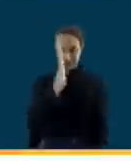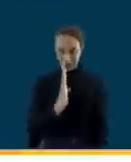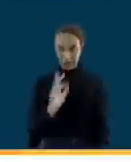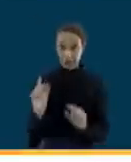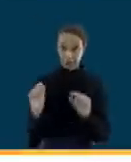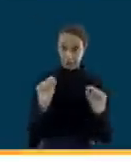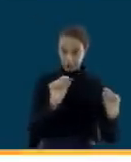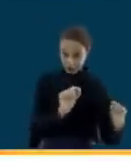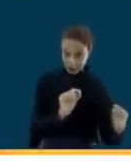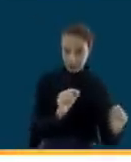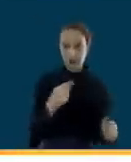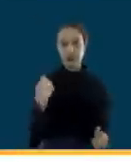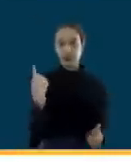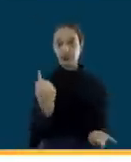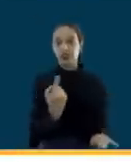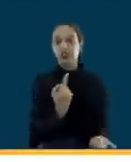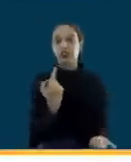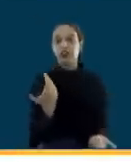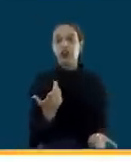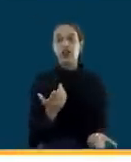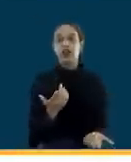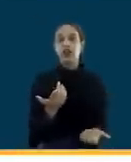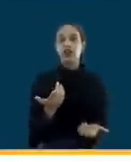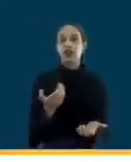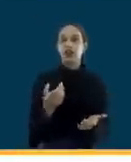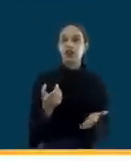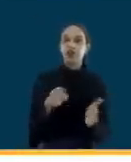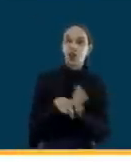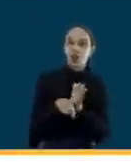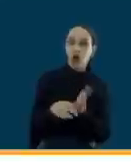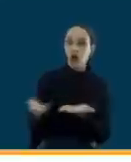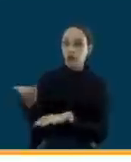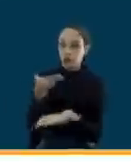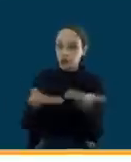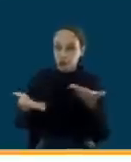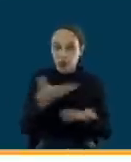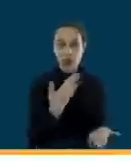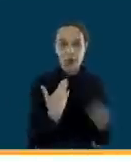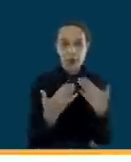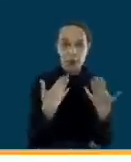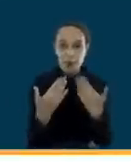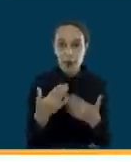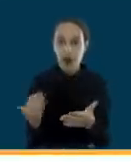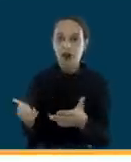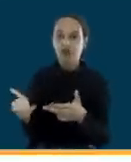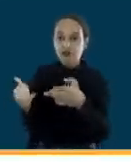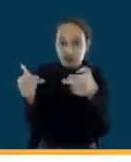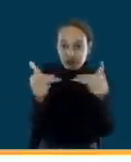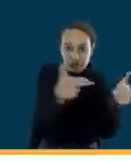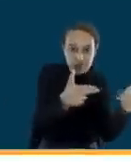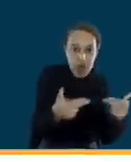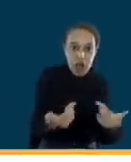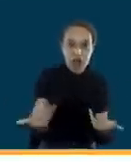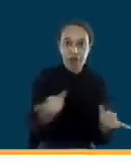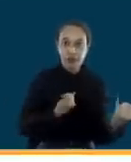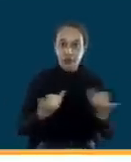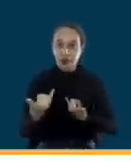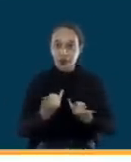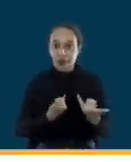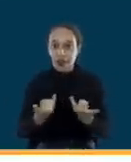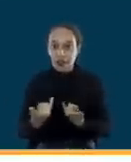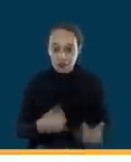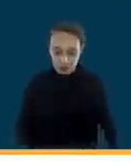nós facilitamos contatos, fomos atrás de informação, fomos buscar a imprensa, fomos mandar a